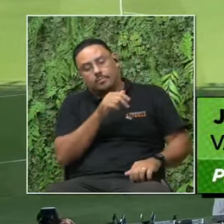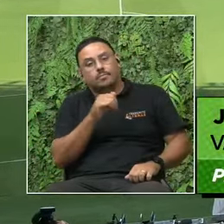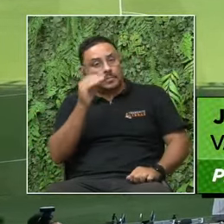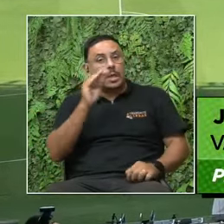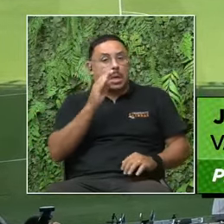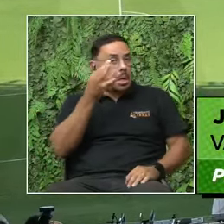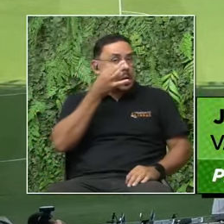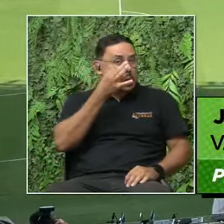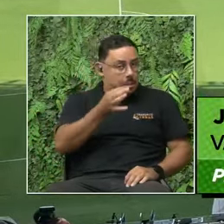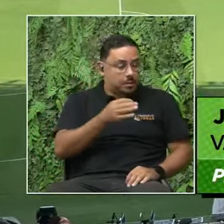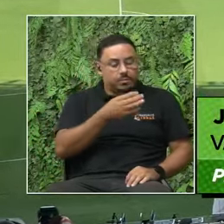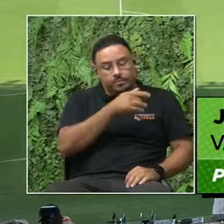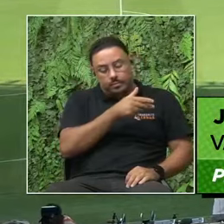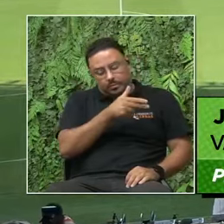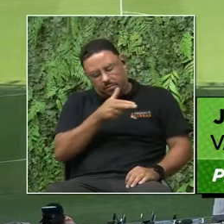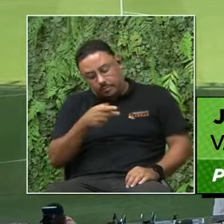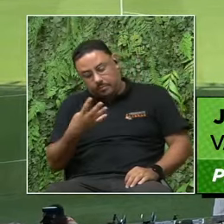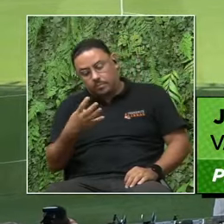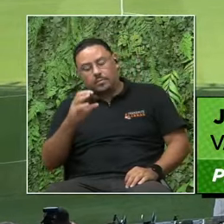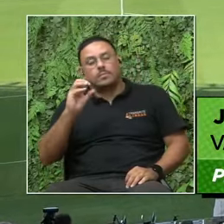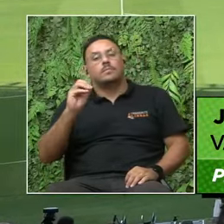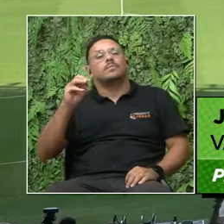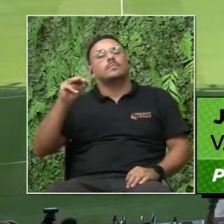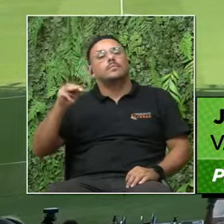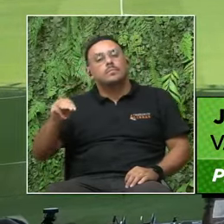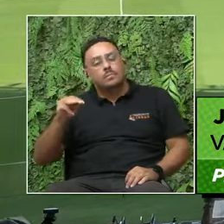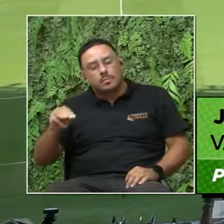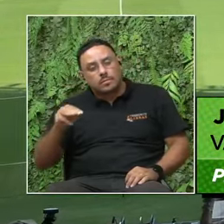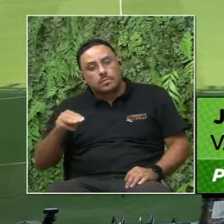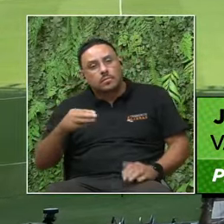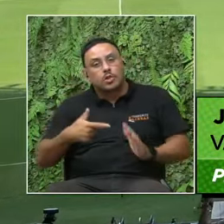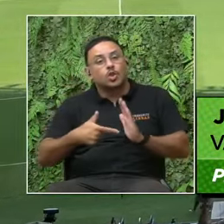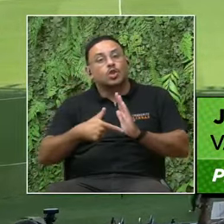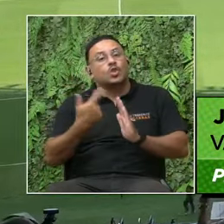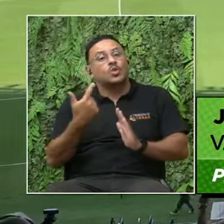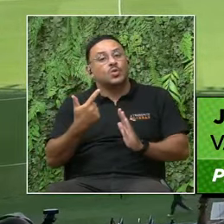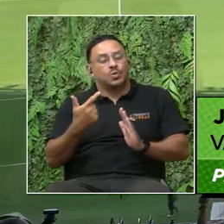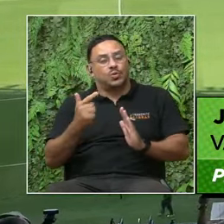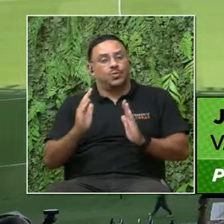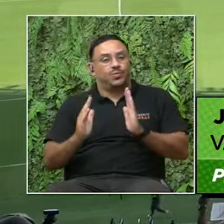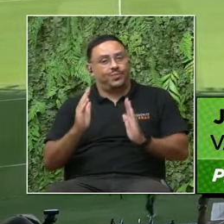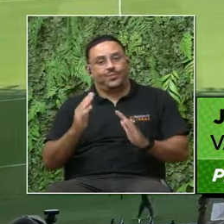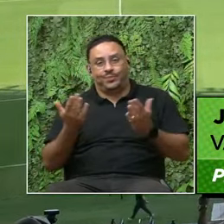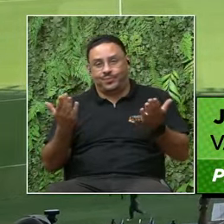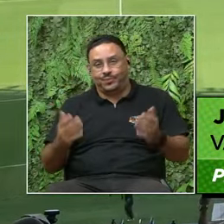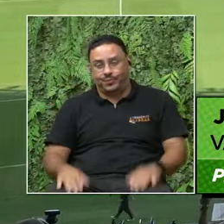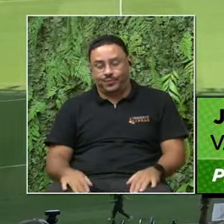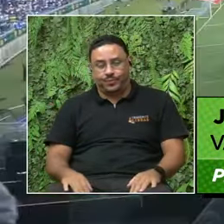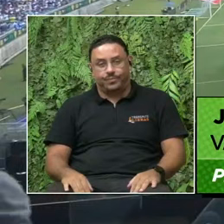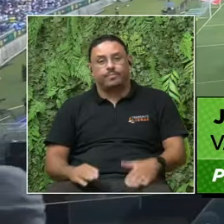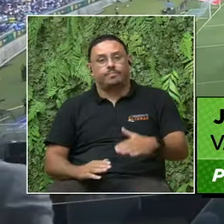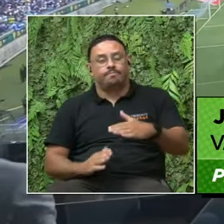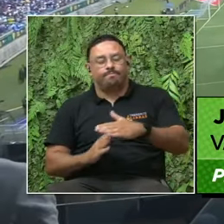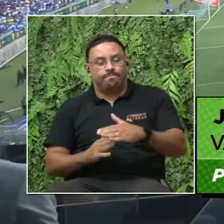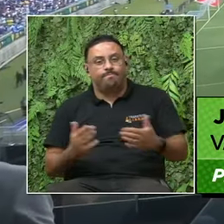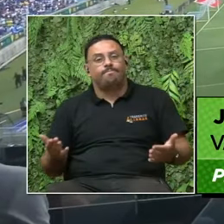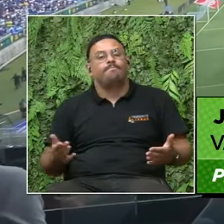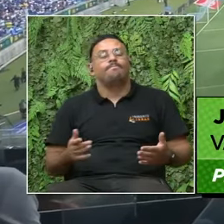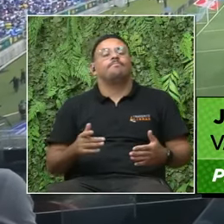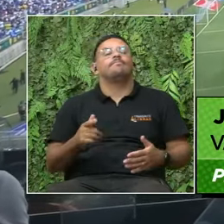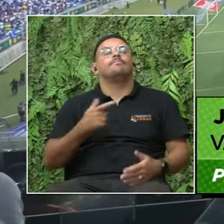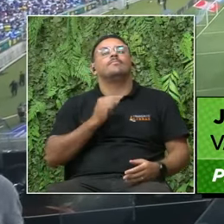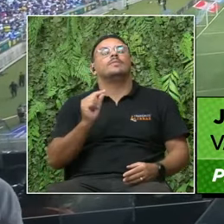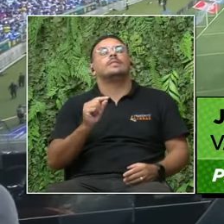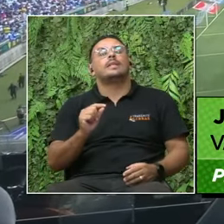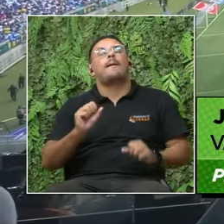atenção nisso Bob aos 40 minutos do segundo tempo tá eh que apenas a detentora